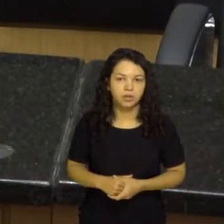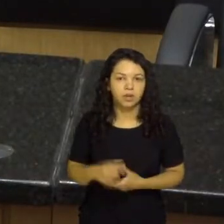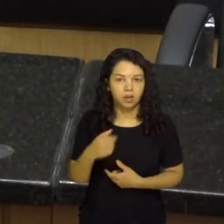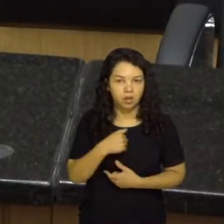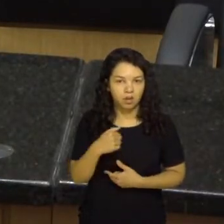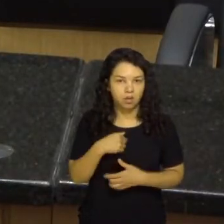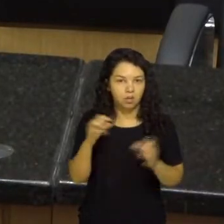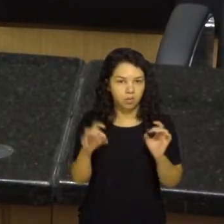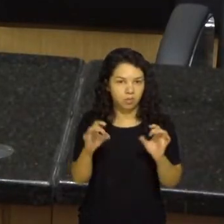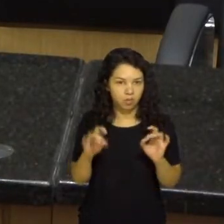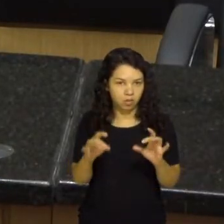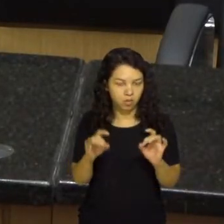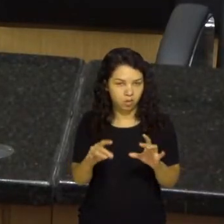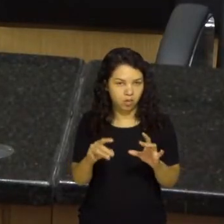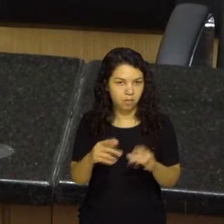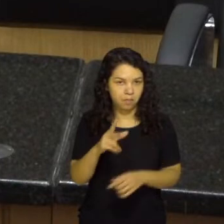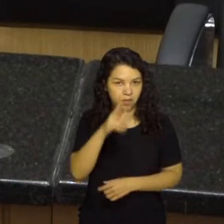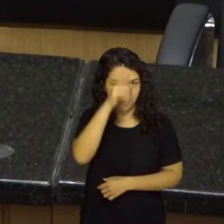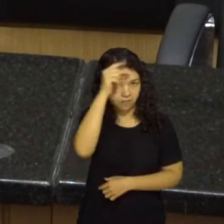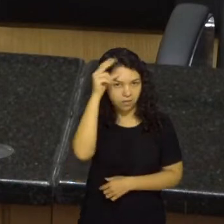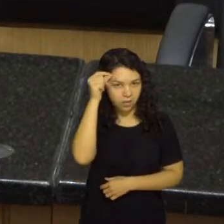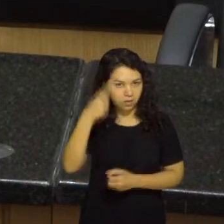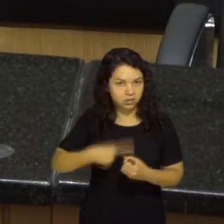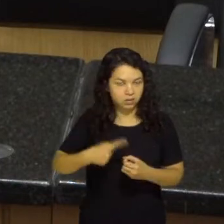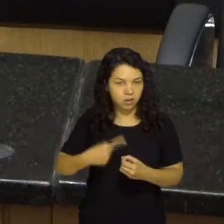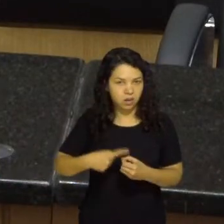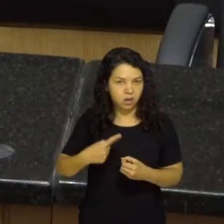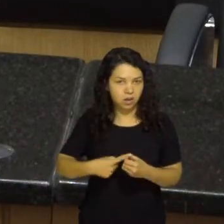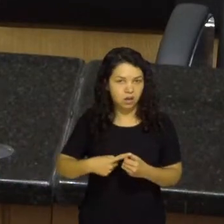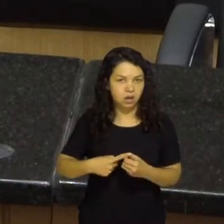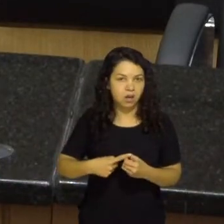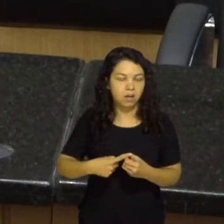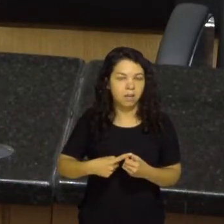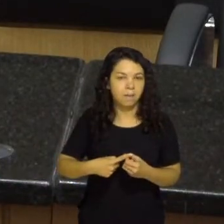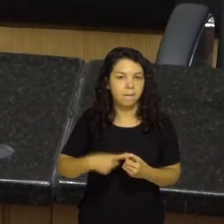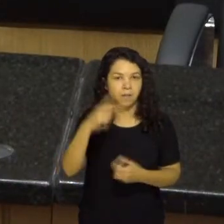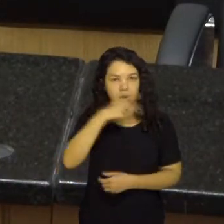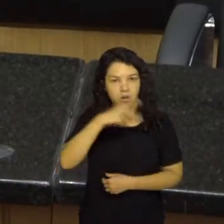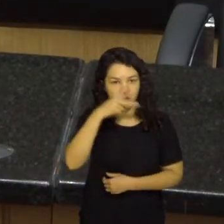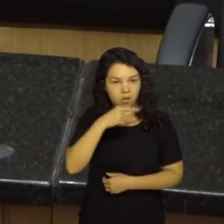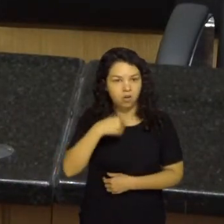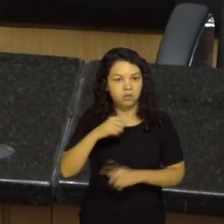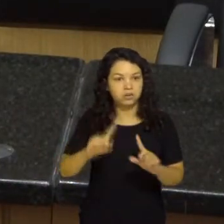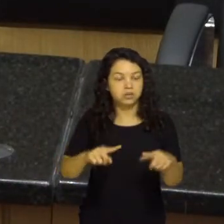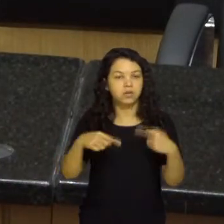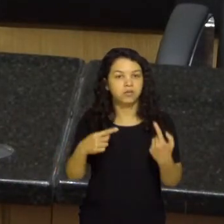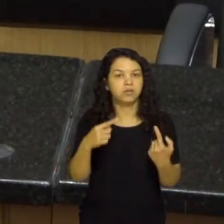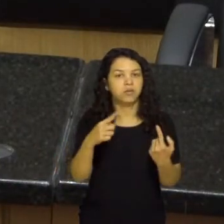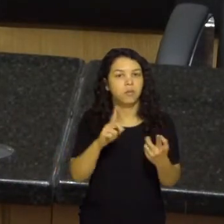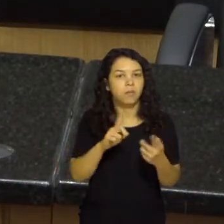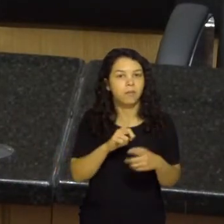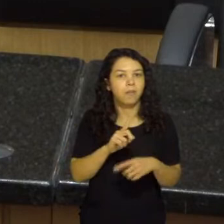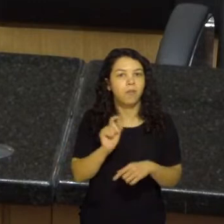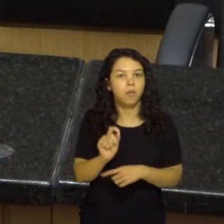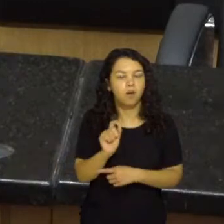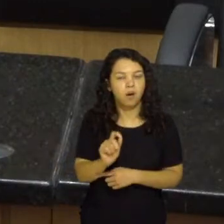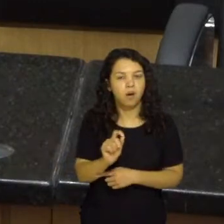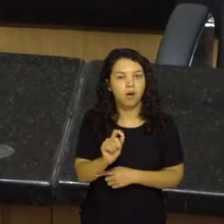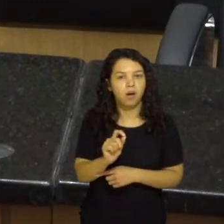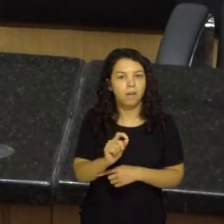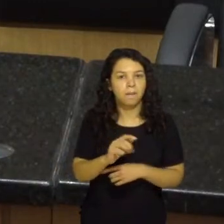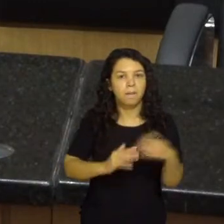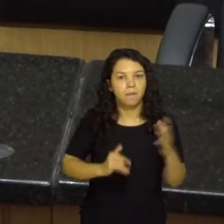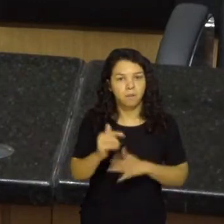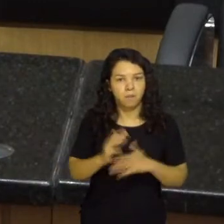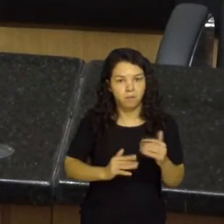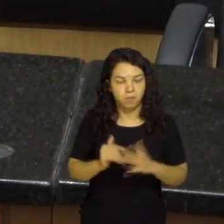ser prefeito da cidade de Palhoça e o nosso grande desafio era mão de obra. E as empresas que lá se instalavam, nós conversávamos